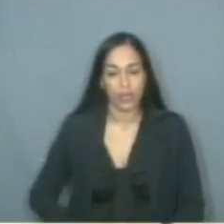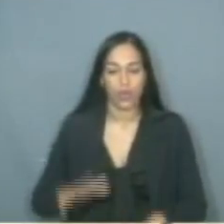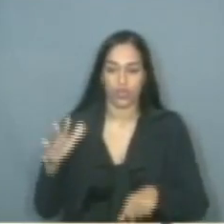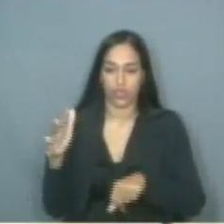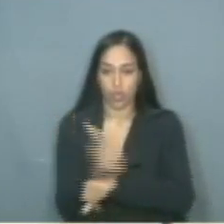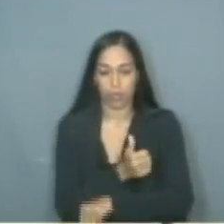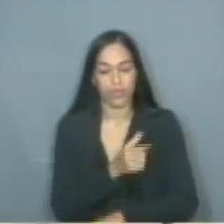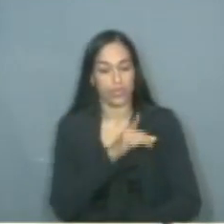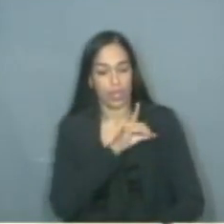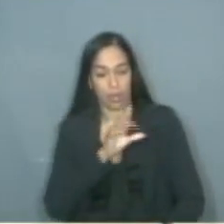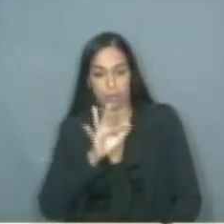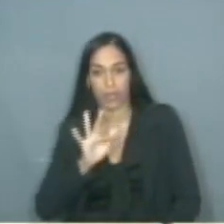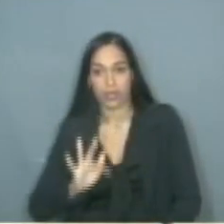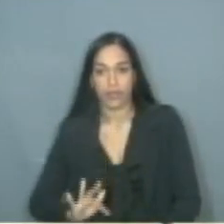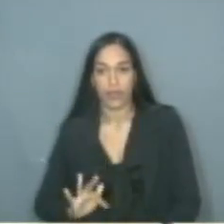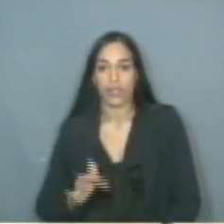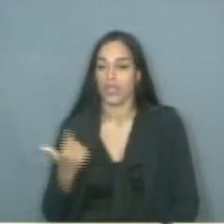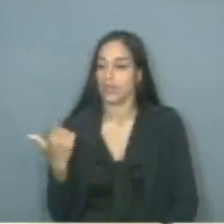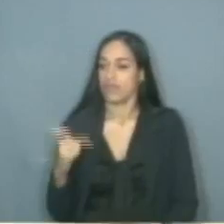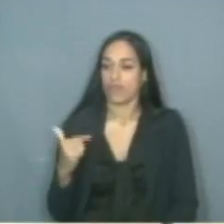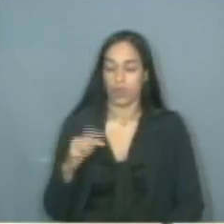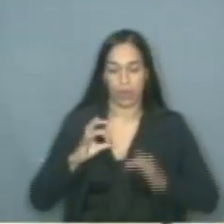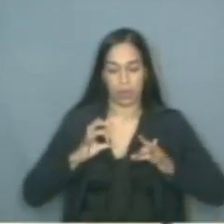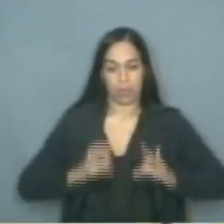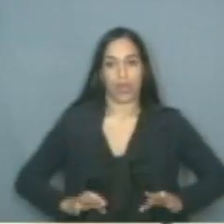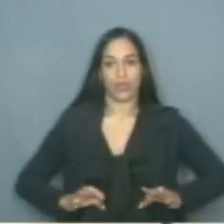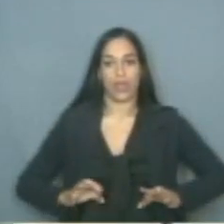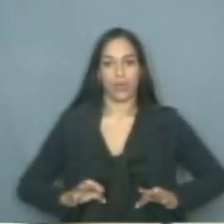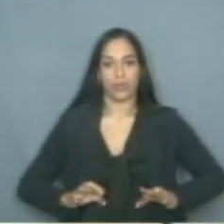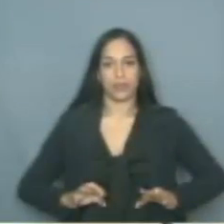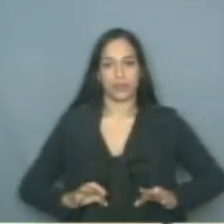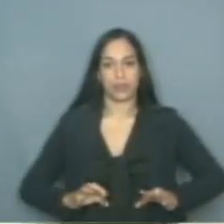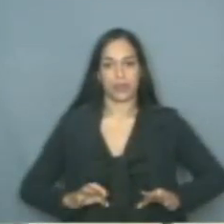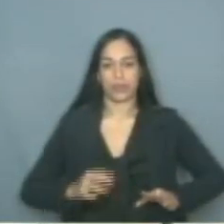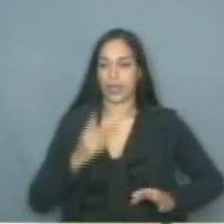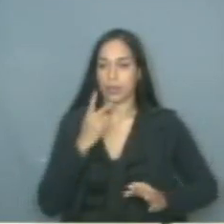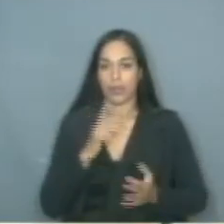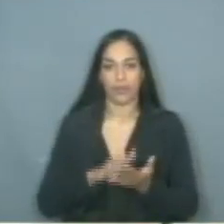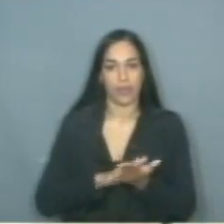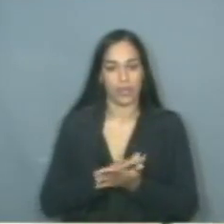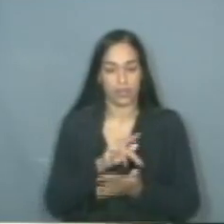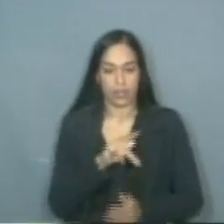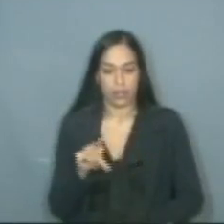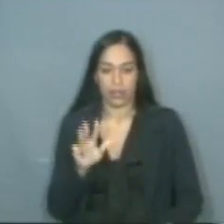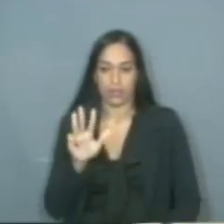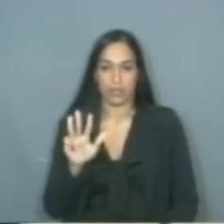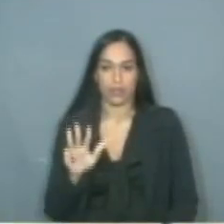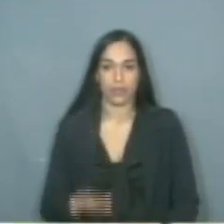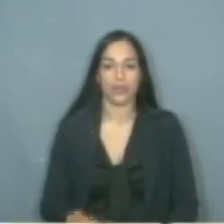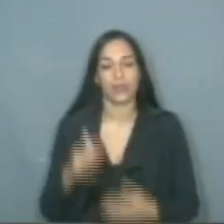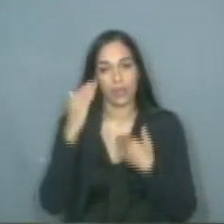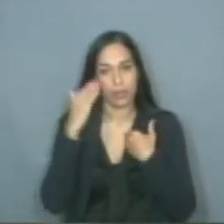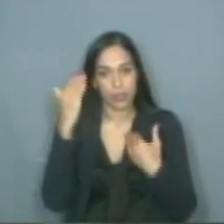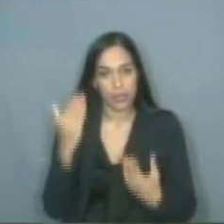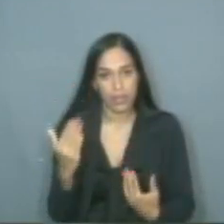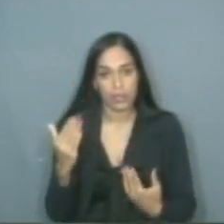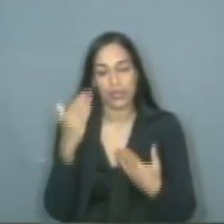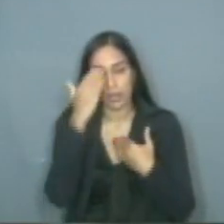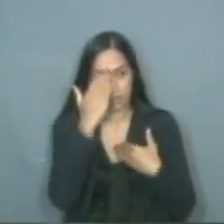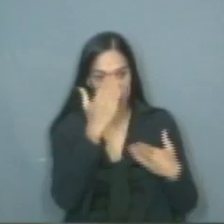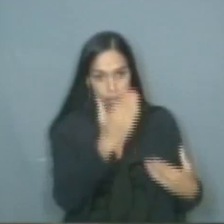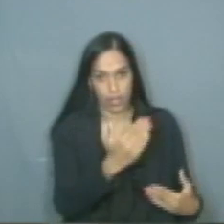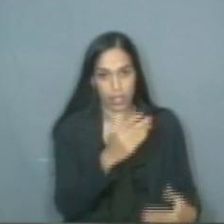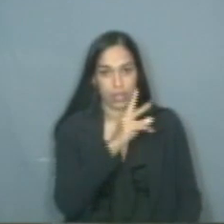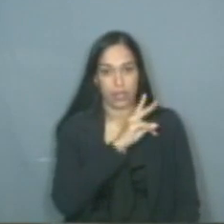deputados federais não têm uma moral para poder abrir a boca para falar do presidente Lula. Muito obrigada.